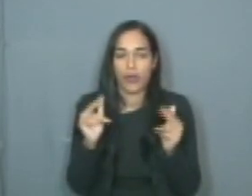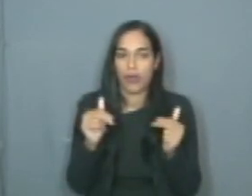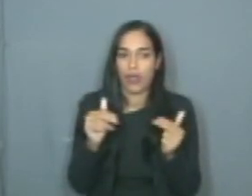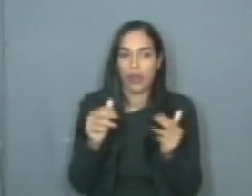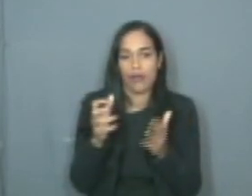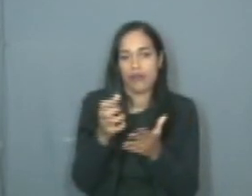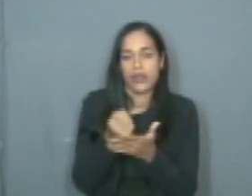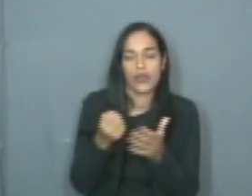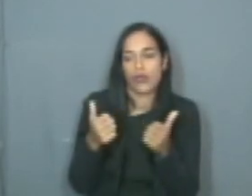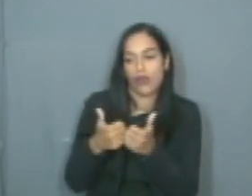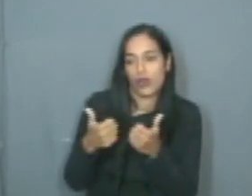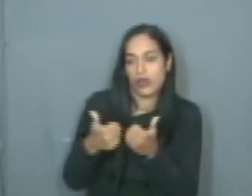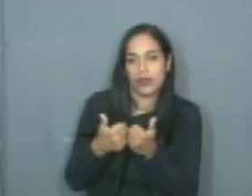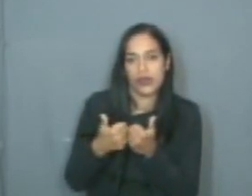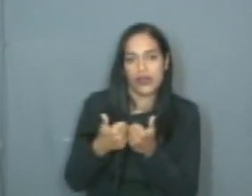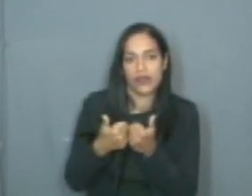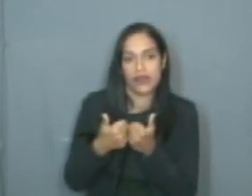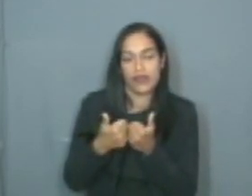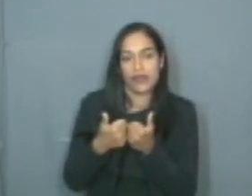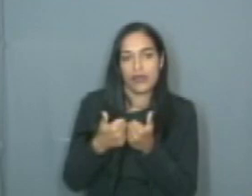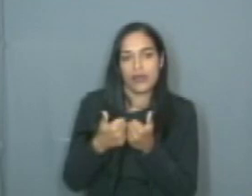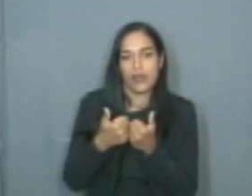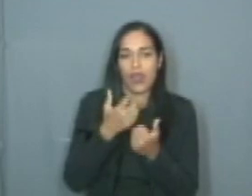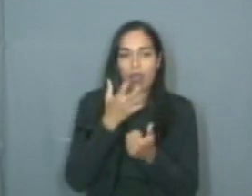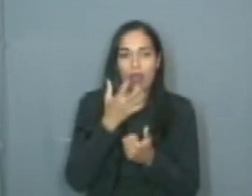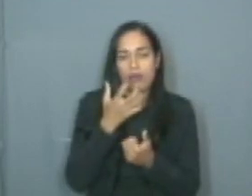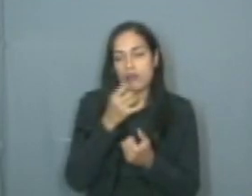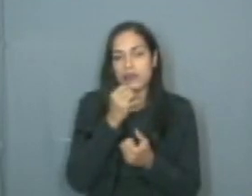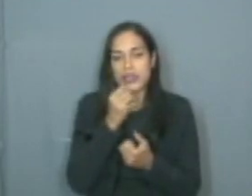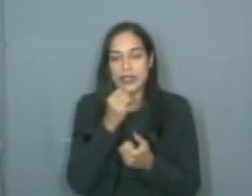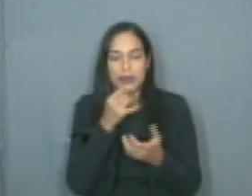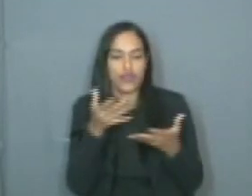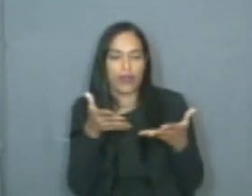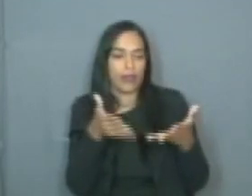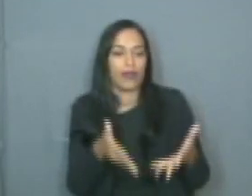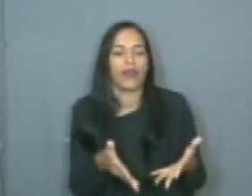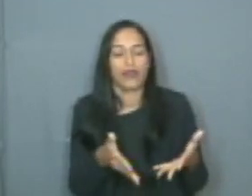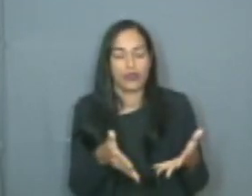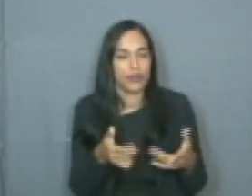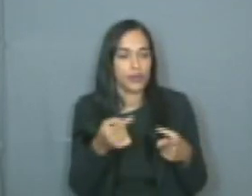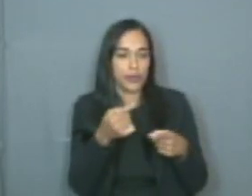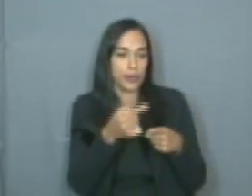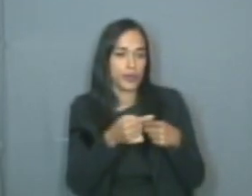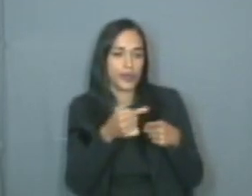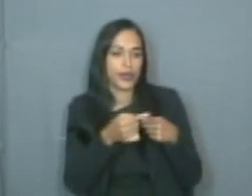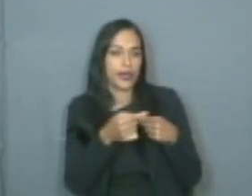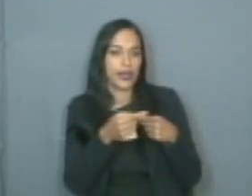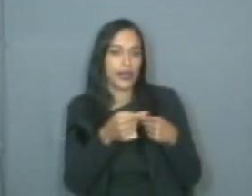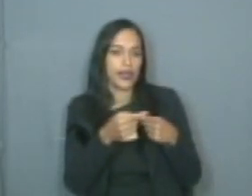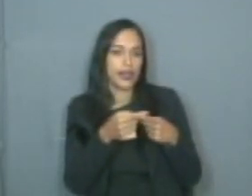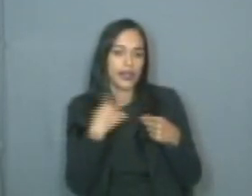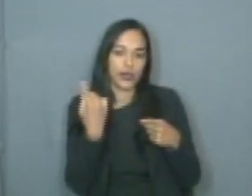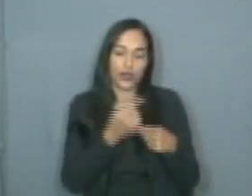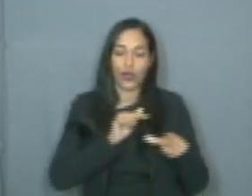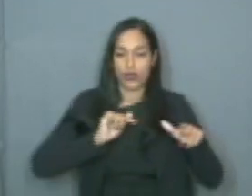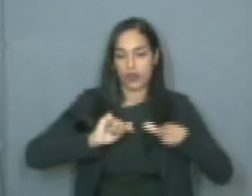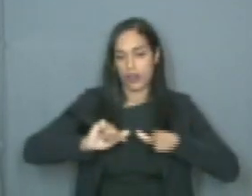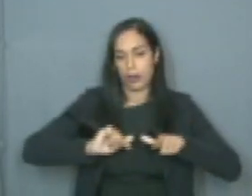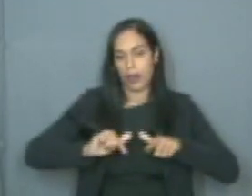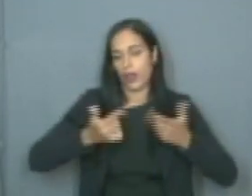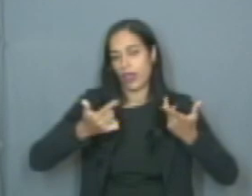de birrinha e com carinha de malvado, com raivinha, e querer que o trabalho das pessoas não